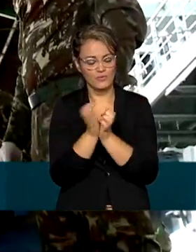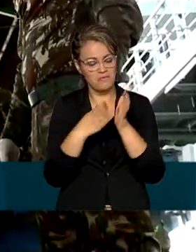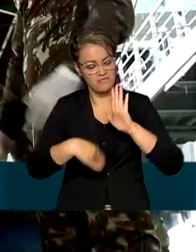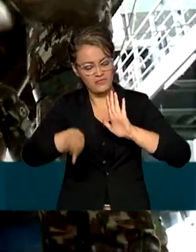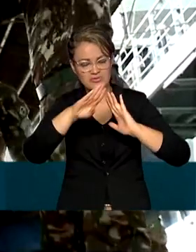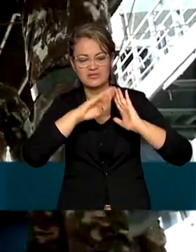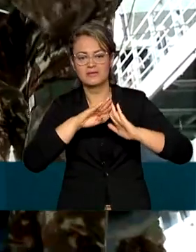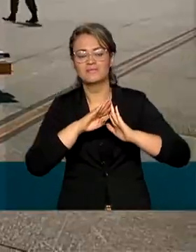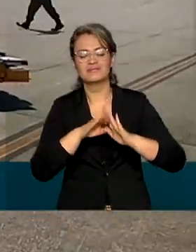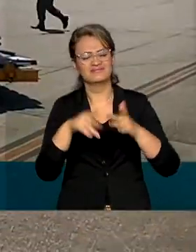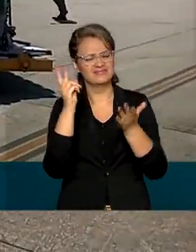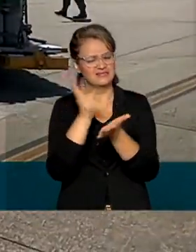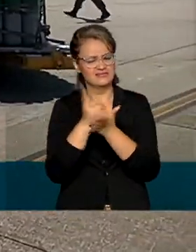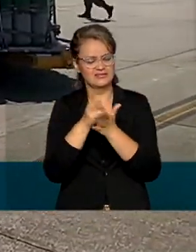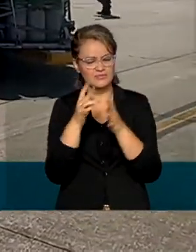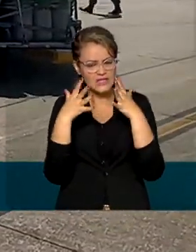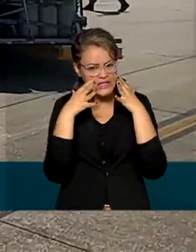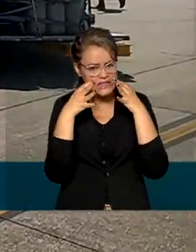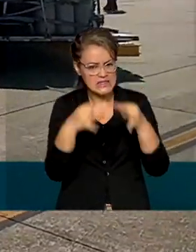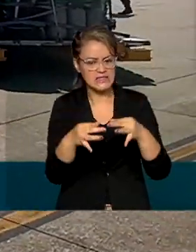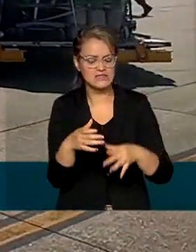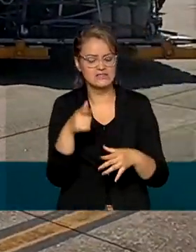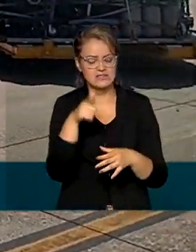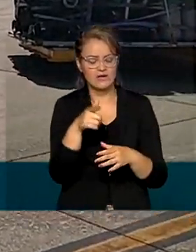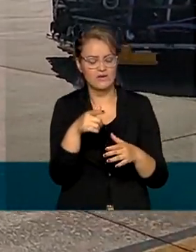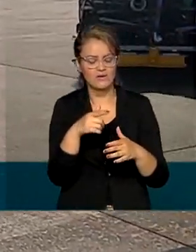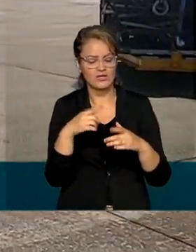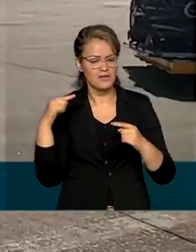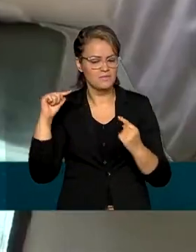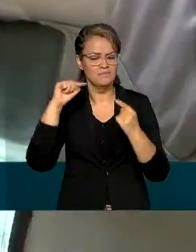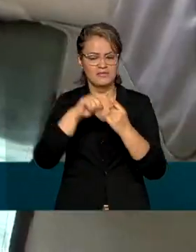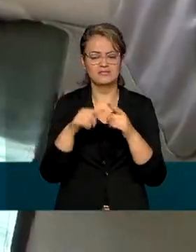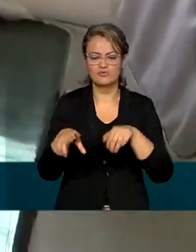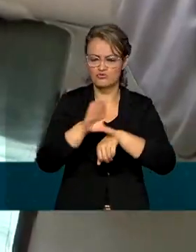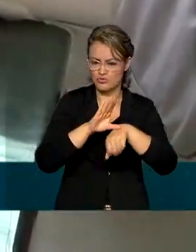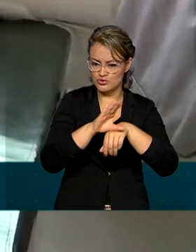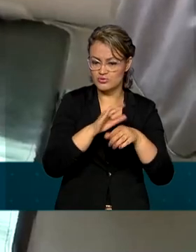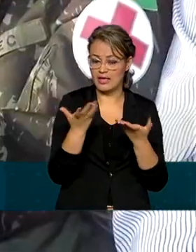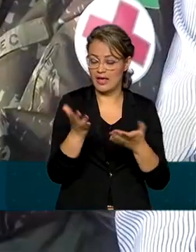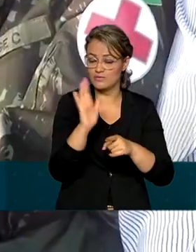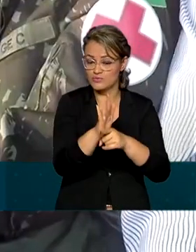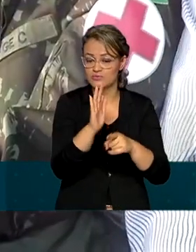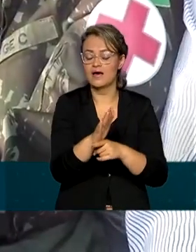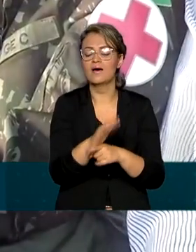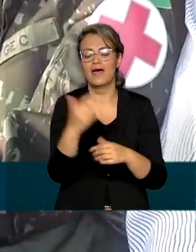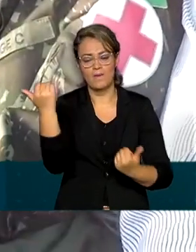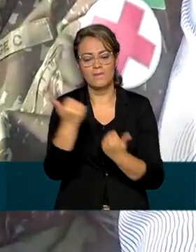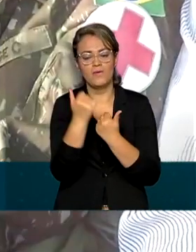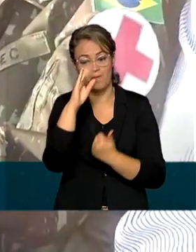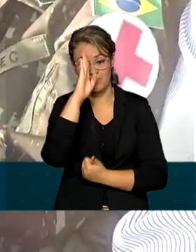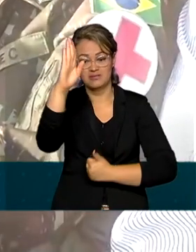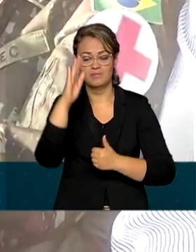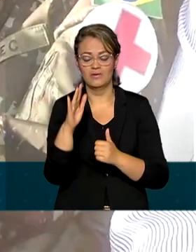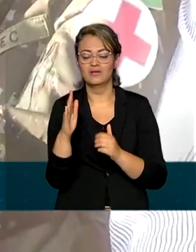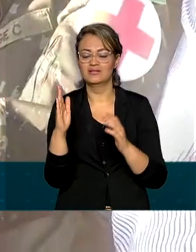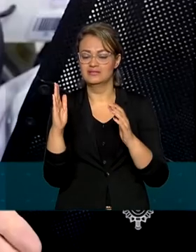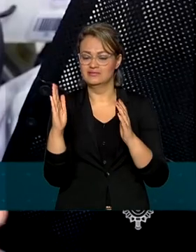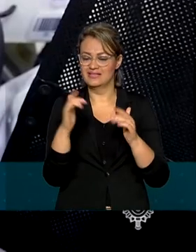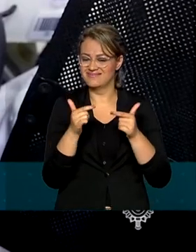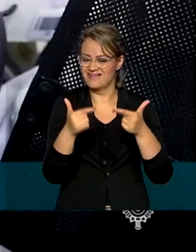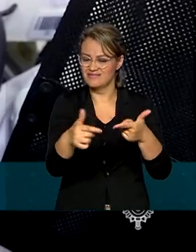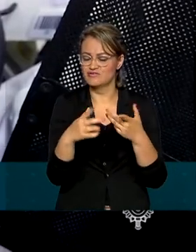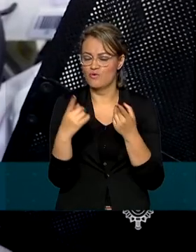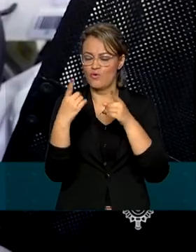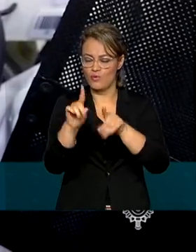Armadas, sempre com foco nas missões constitucionais, têm garantido apoio prioritário nas ações de